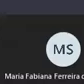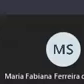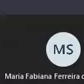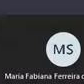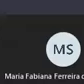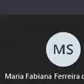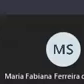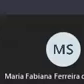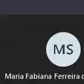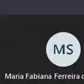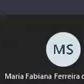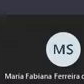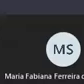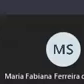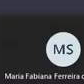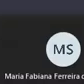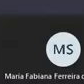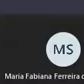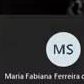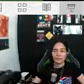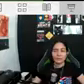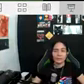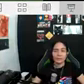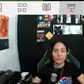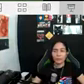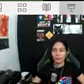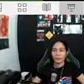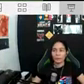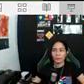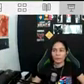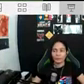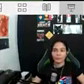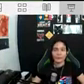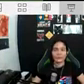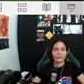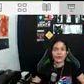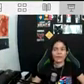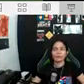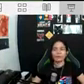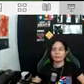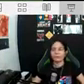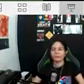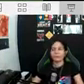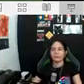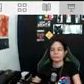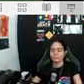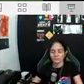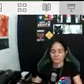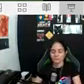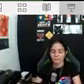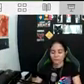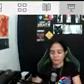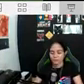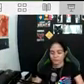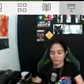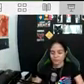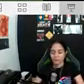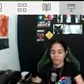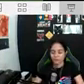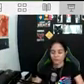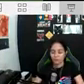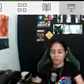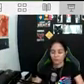Início a mais uma aula de TCC1 para a turma de radiologia